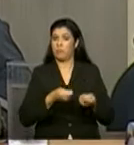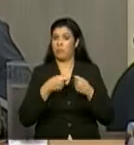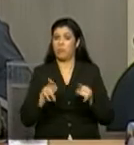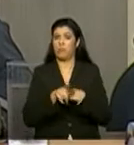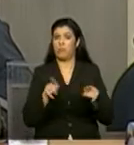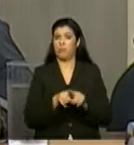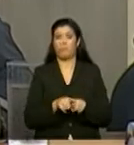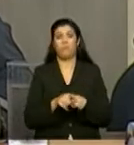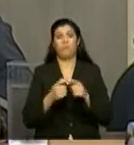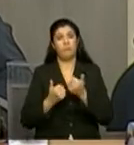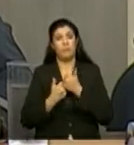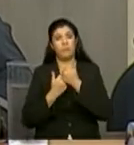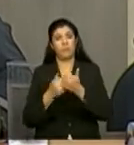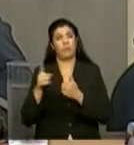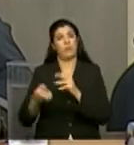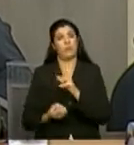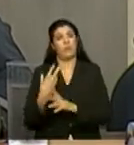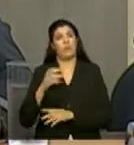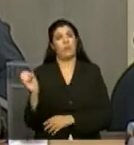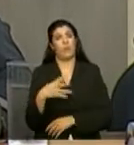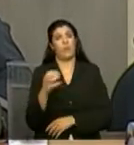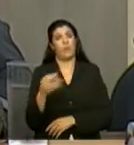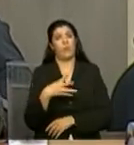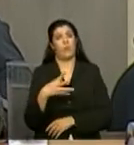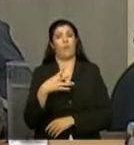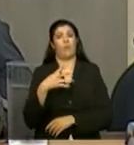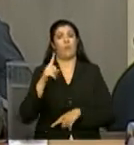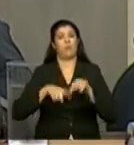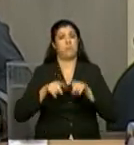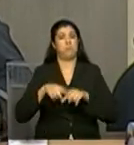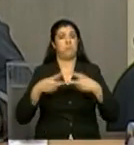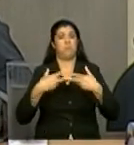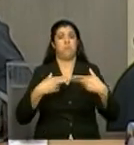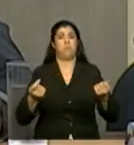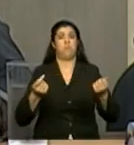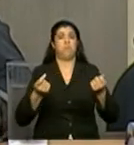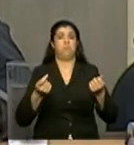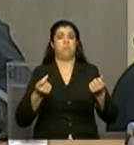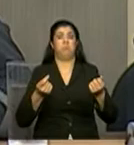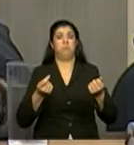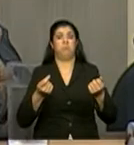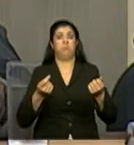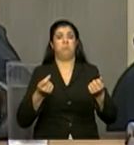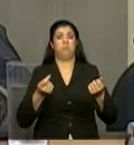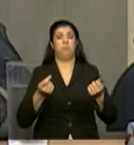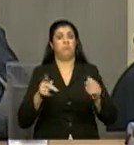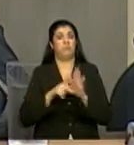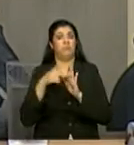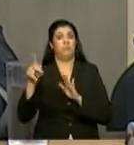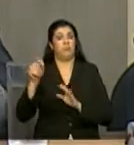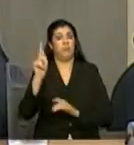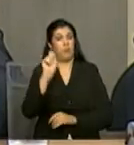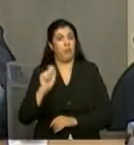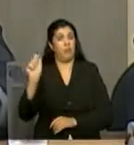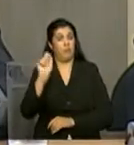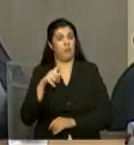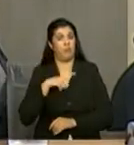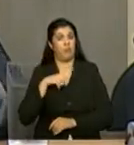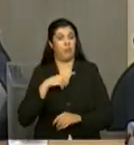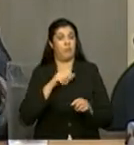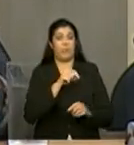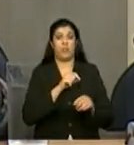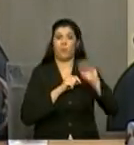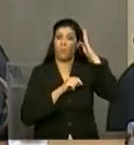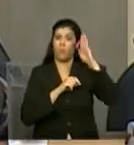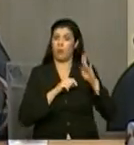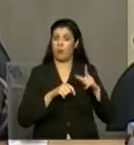assistir criar novas novas novas é condições de que a argentina se o brasil não